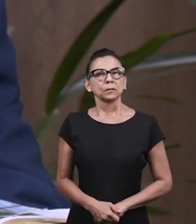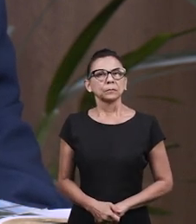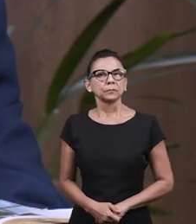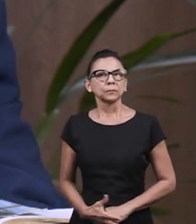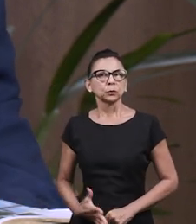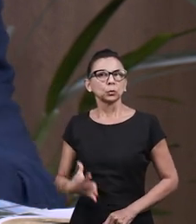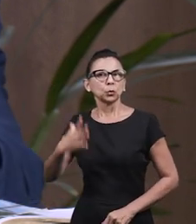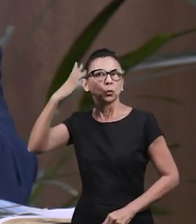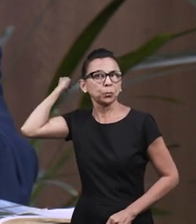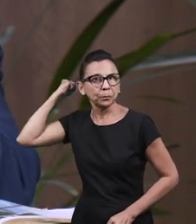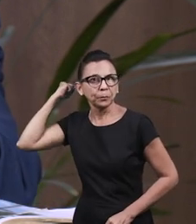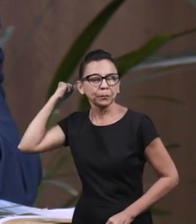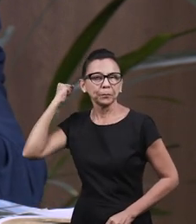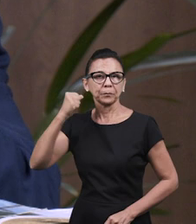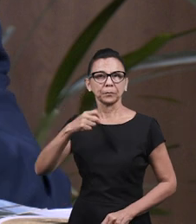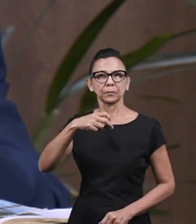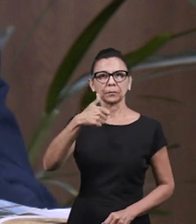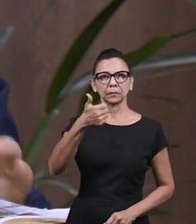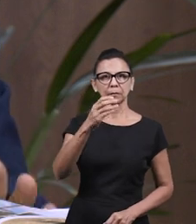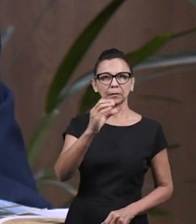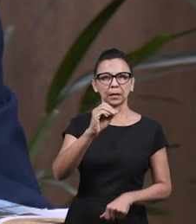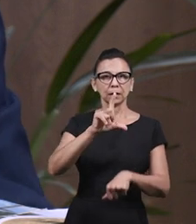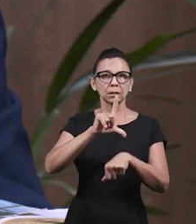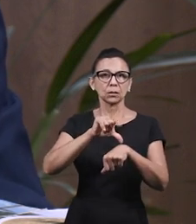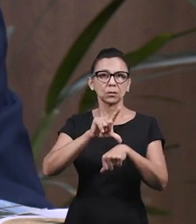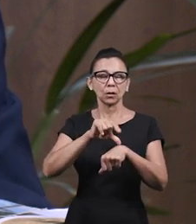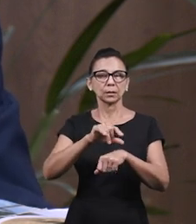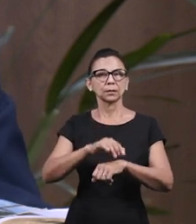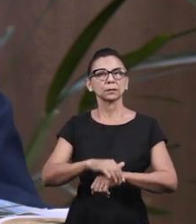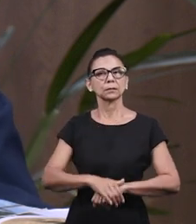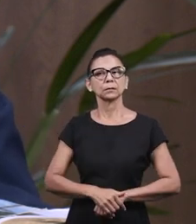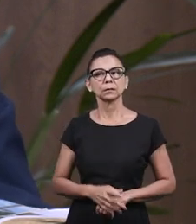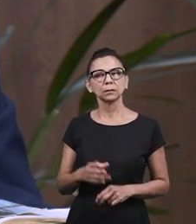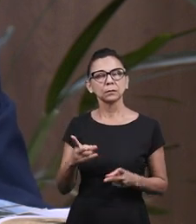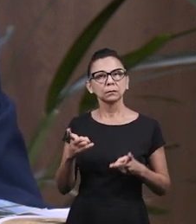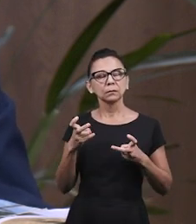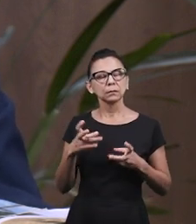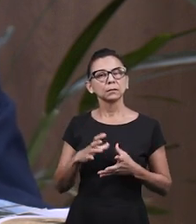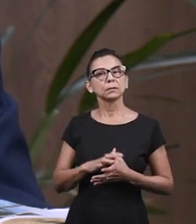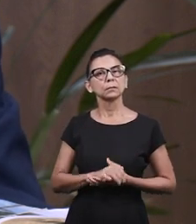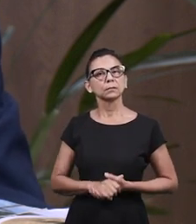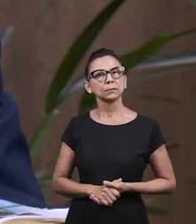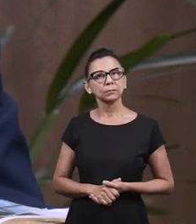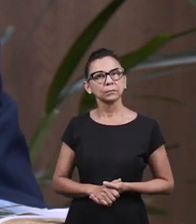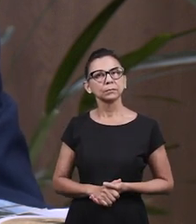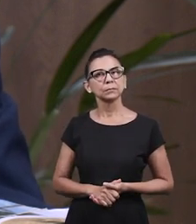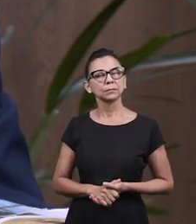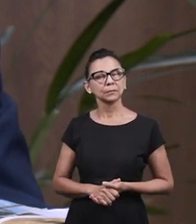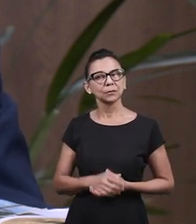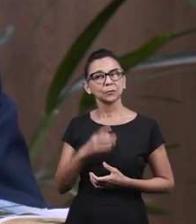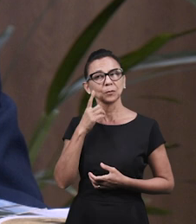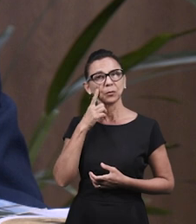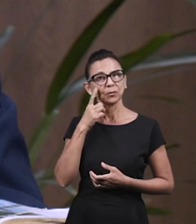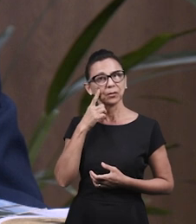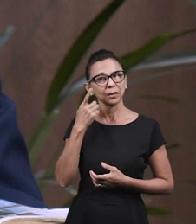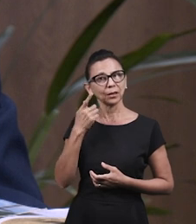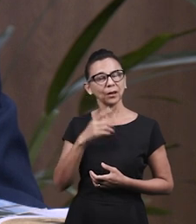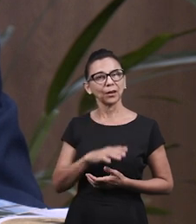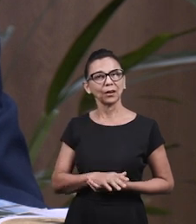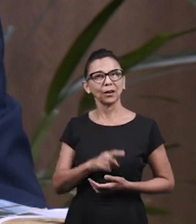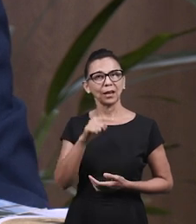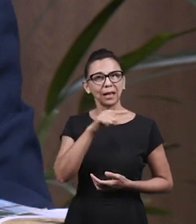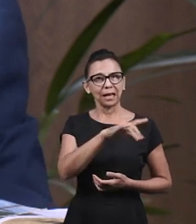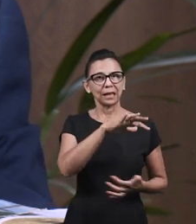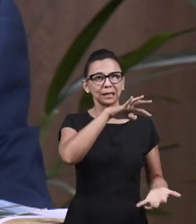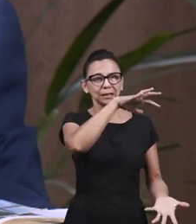da luz, se levaria 10 horas. Olha, observa, a velocidade da luz está começando a aparecer, né?